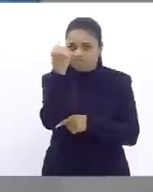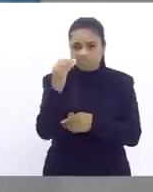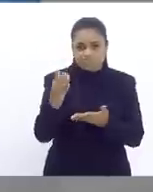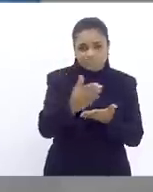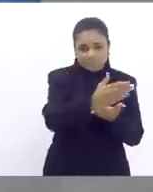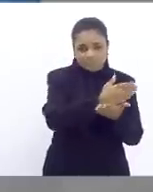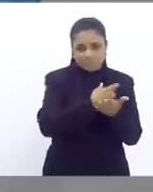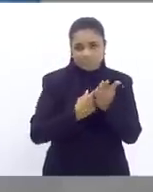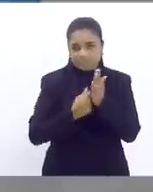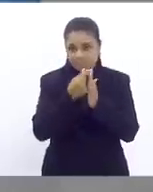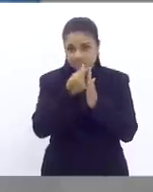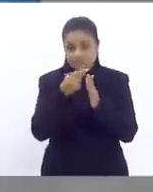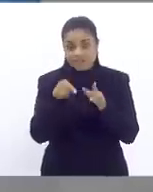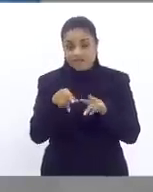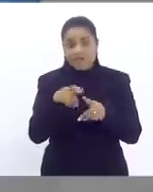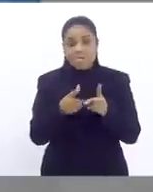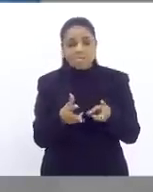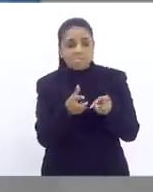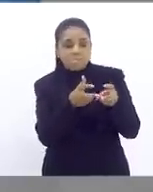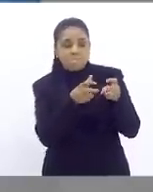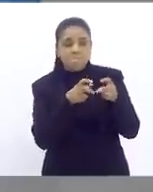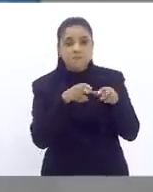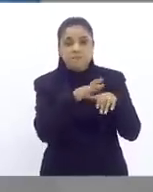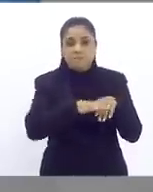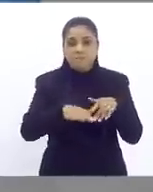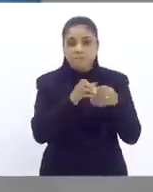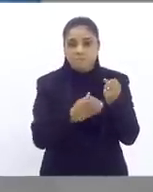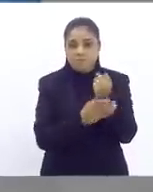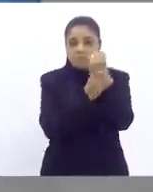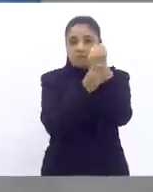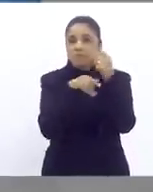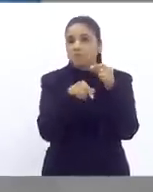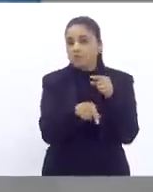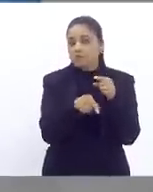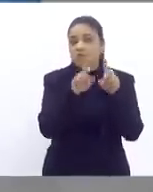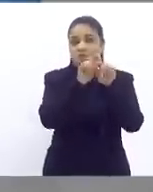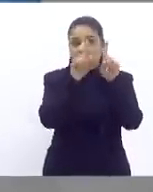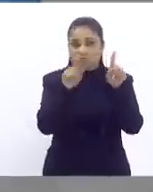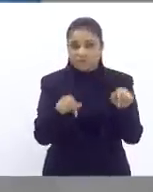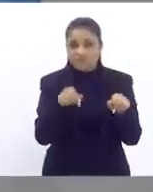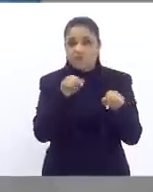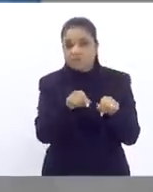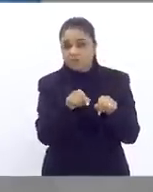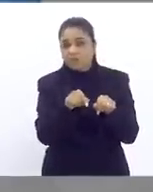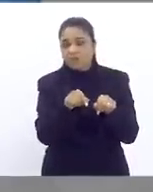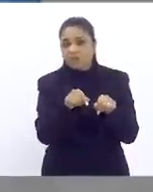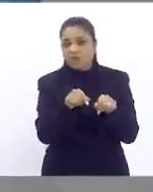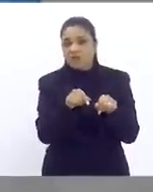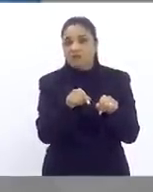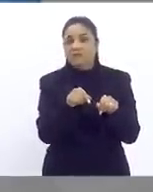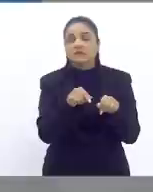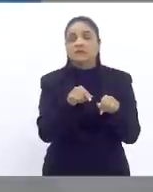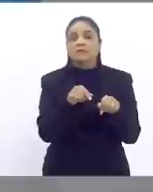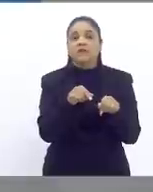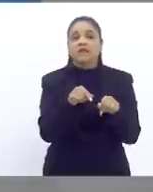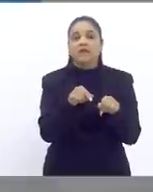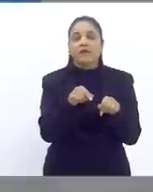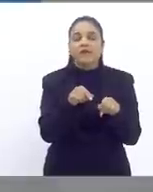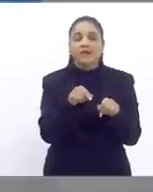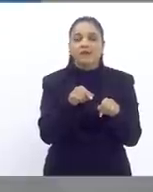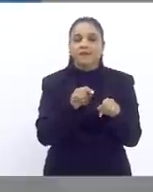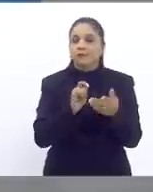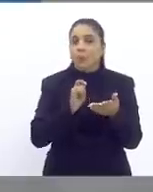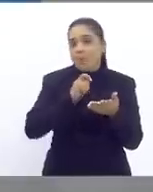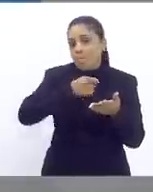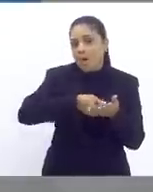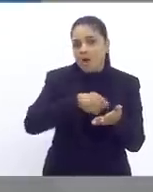área da segurança a possibilidade dos servidores da Segurança não ficarem sem salário os ativos